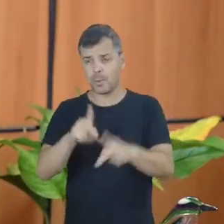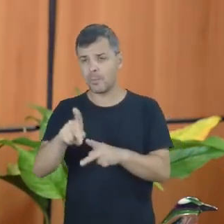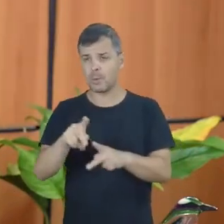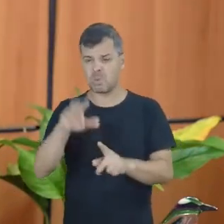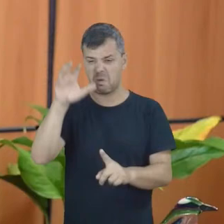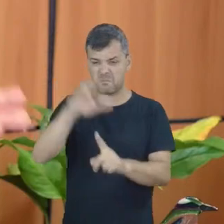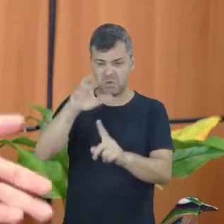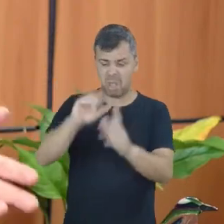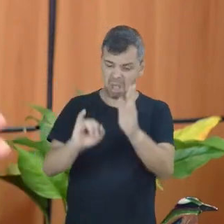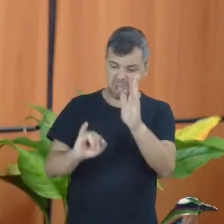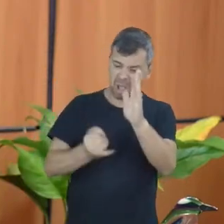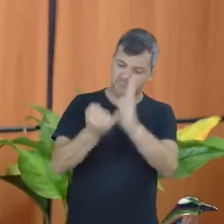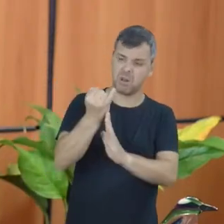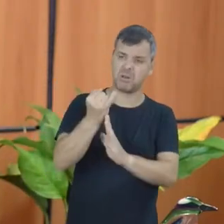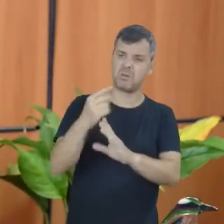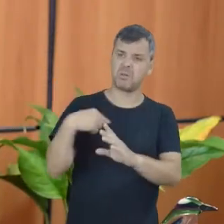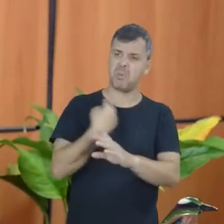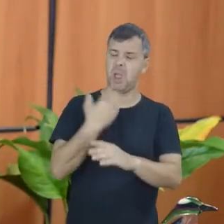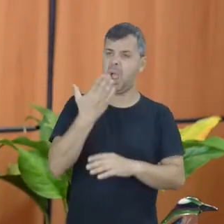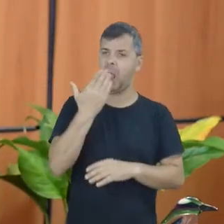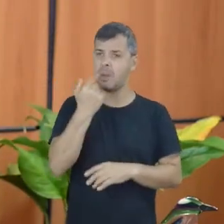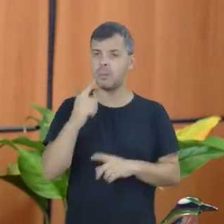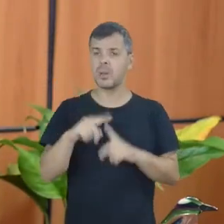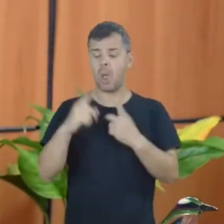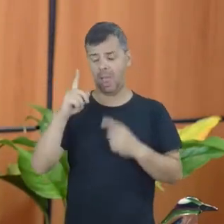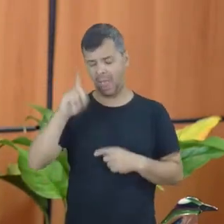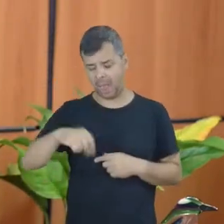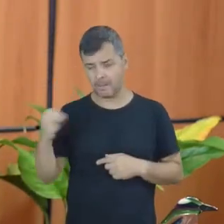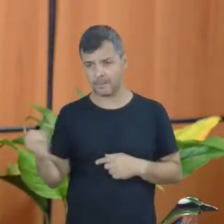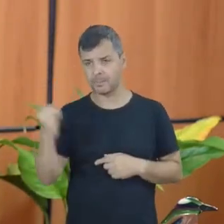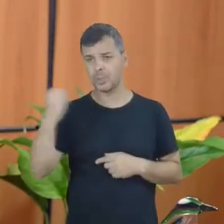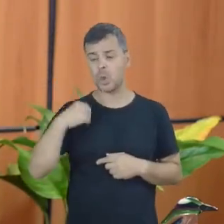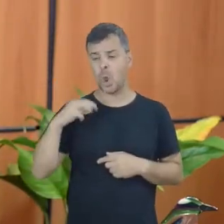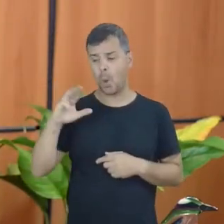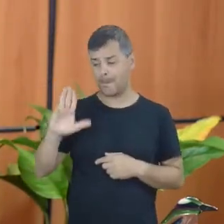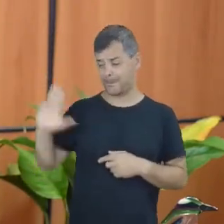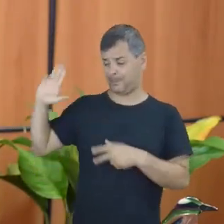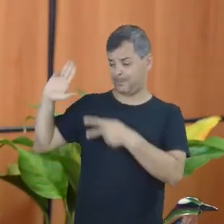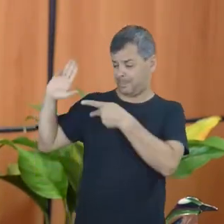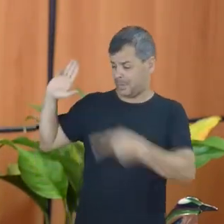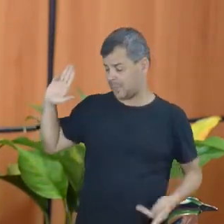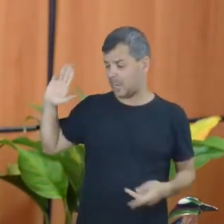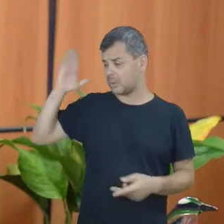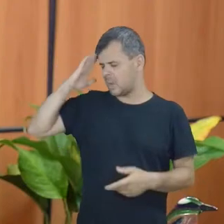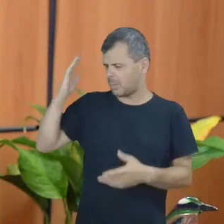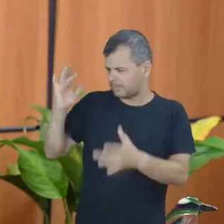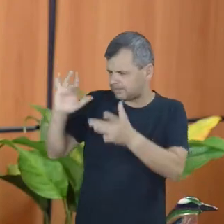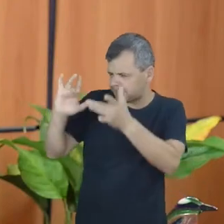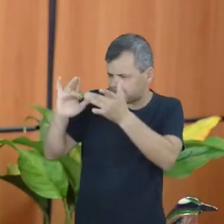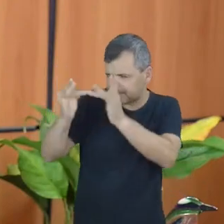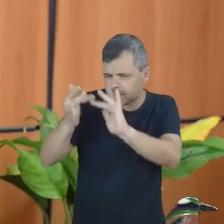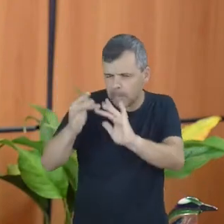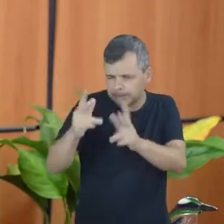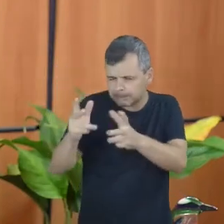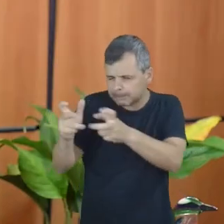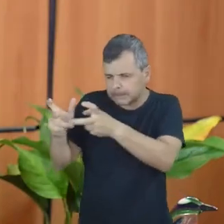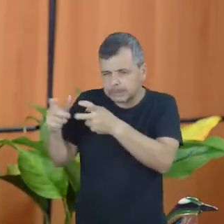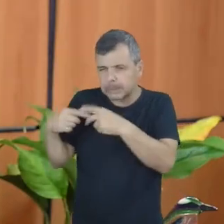na inflação na alimentação. Então isso é fundamental e o presidente Lula está muito sintonizado com isso,